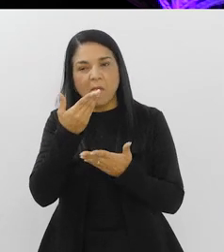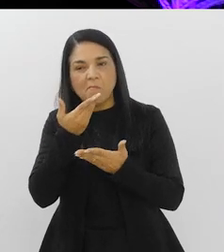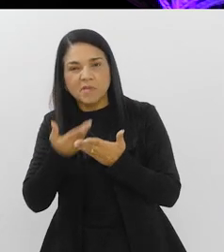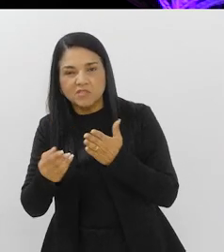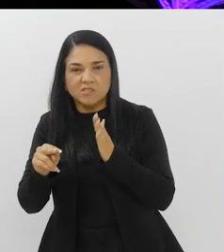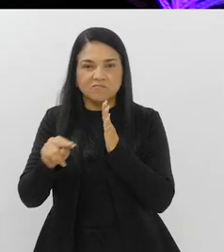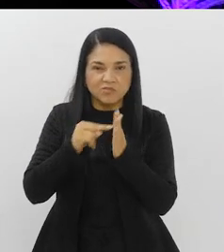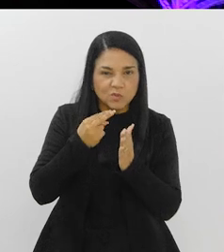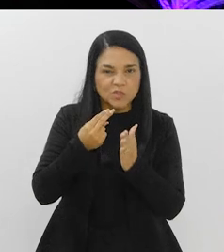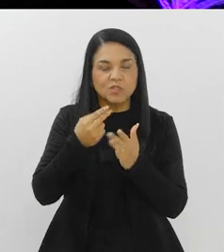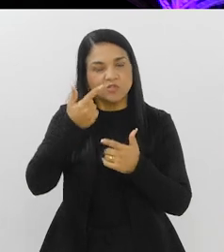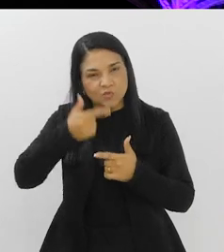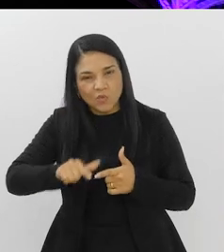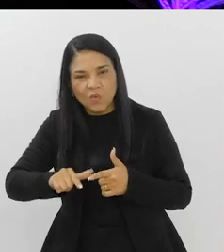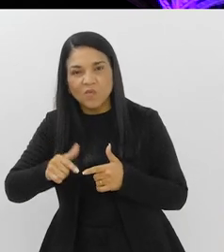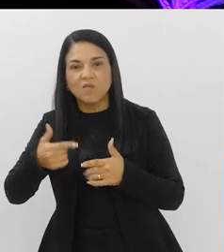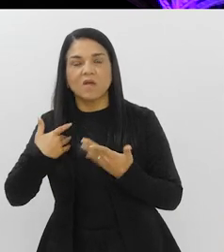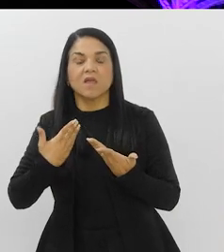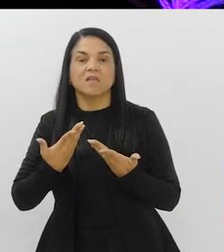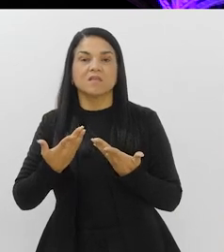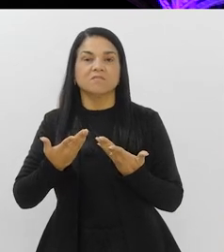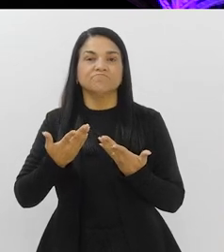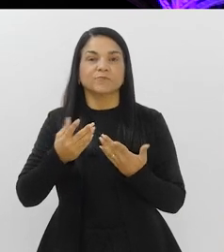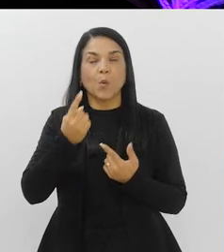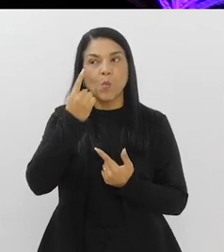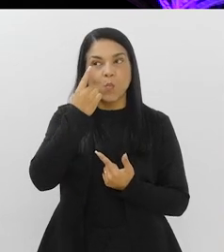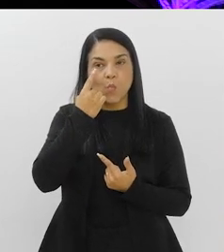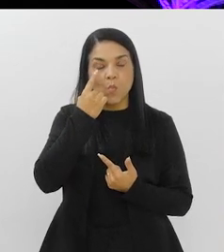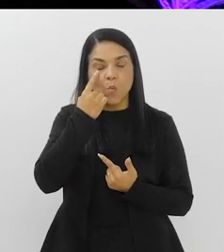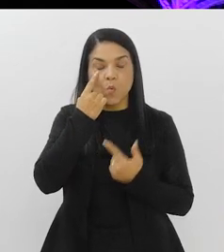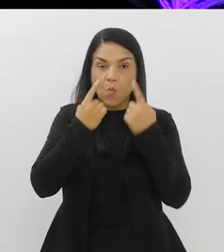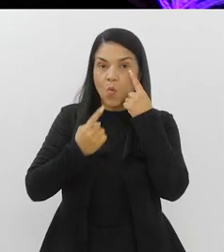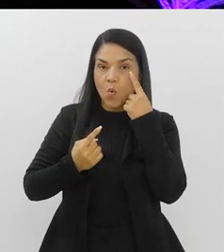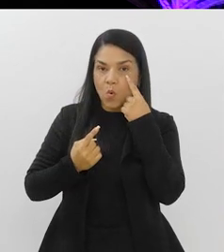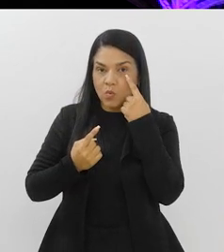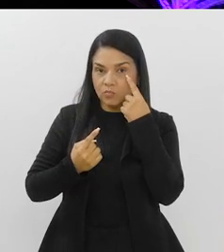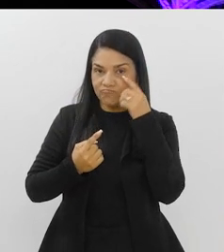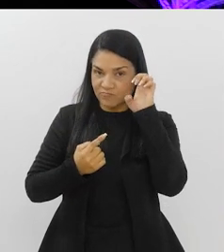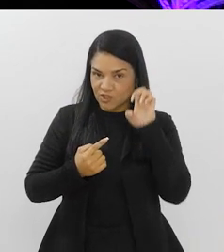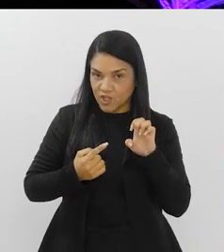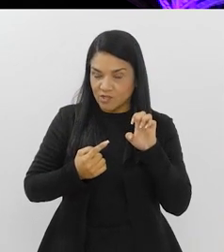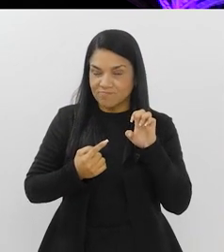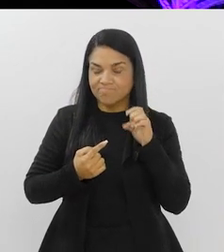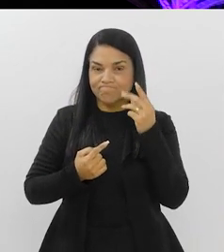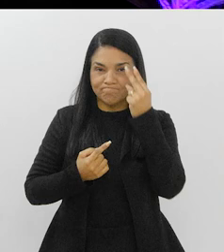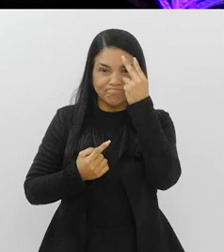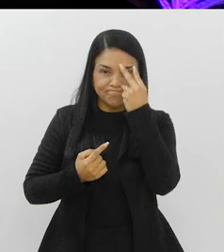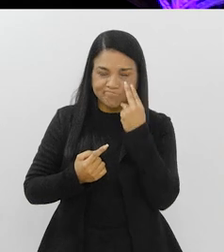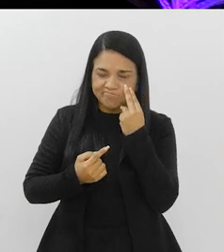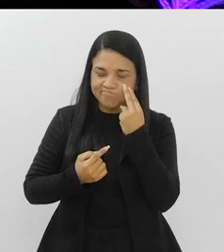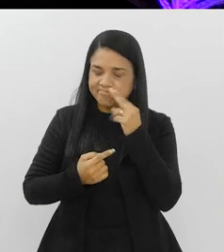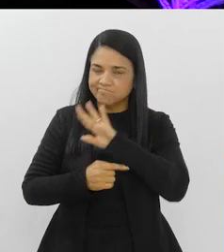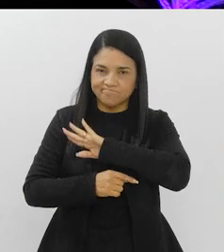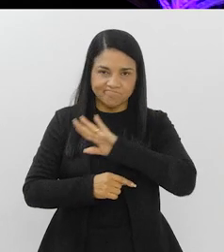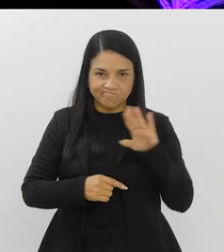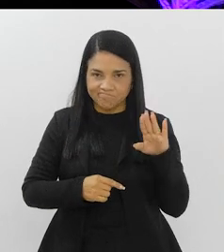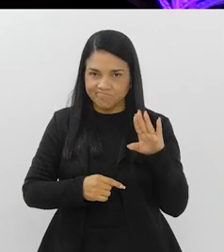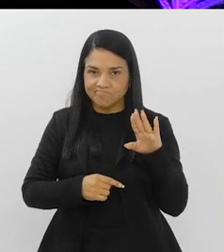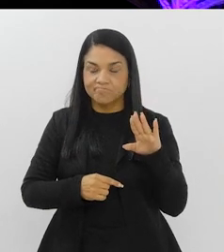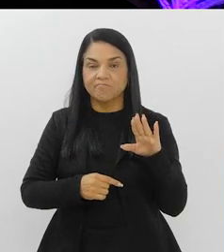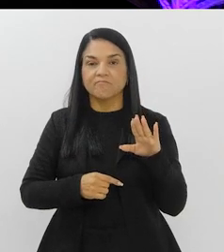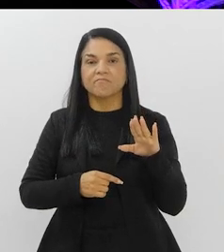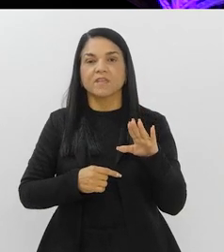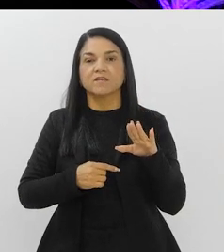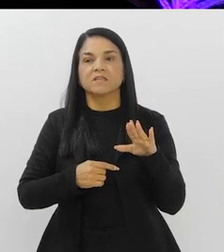novo aí perdia de um olho ganhava do outro até que um dos olhos né o olho esquerdo perdeu totalmente e teve